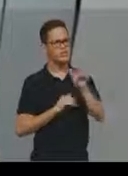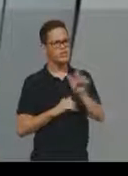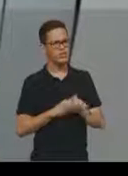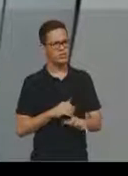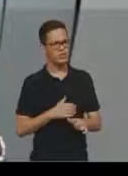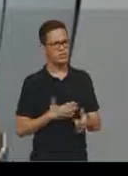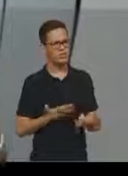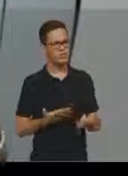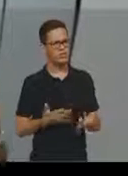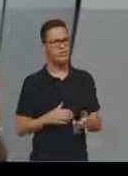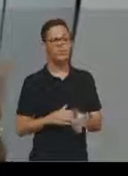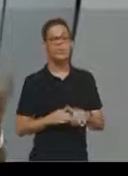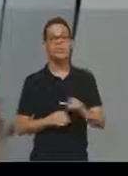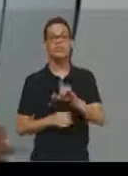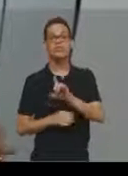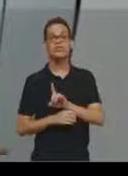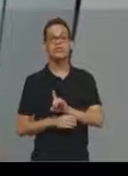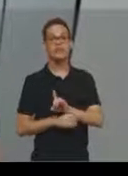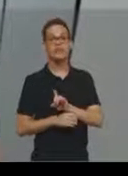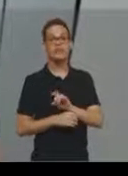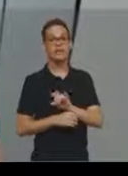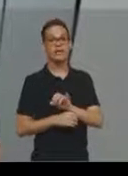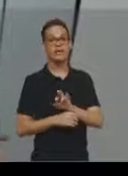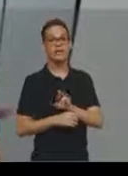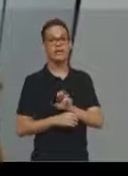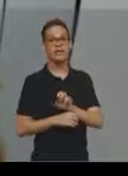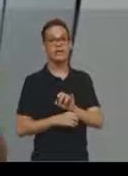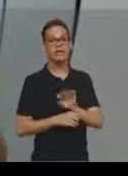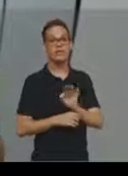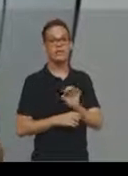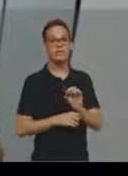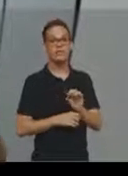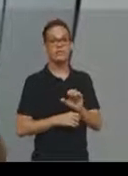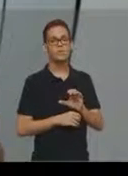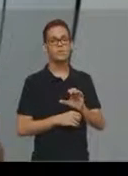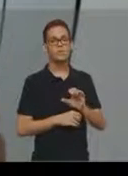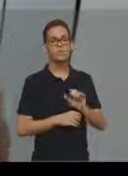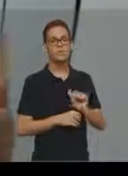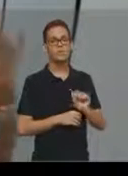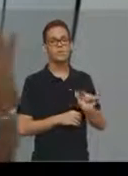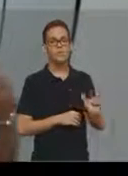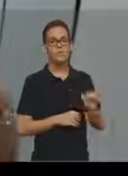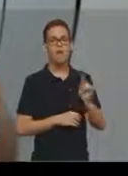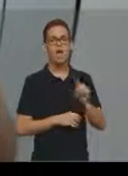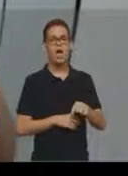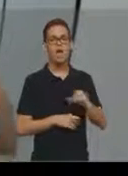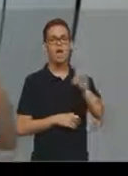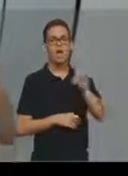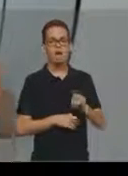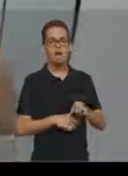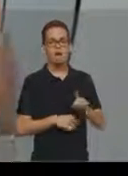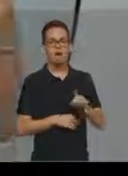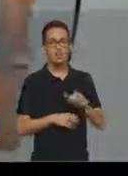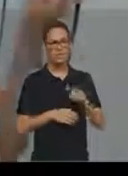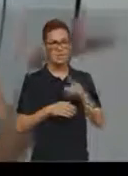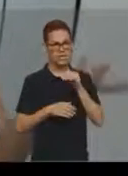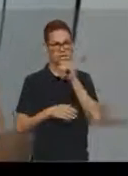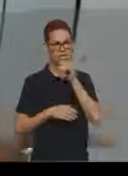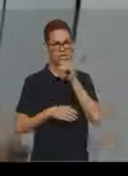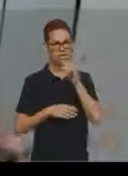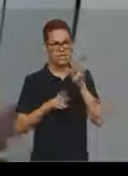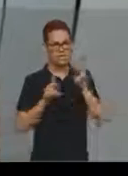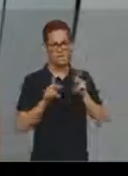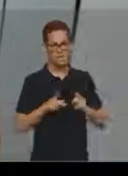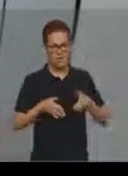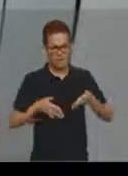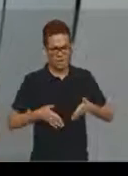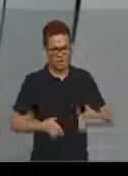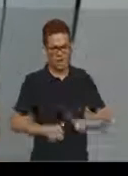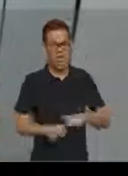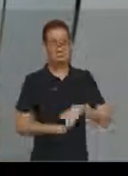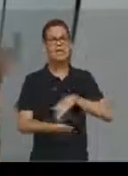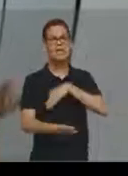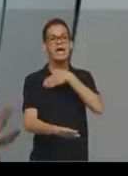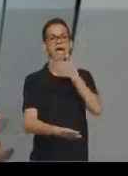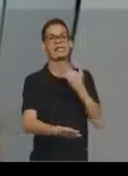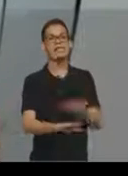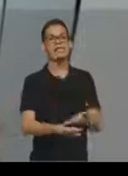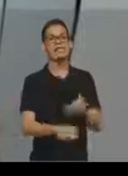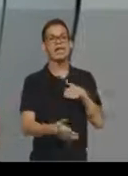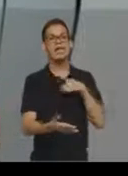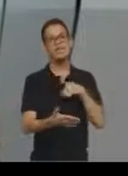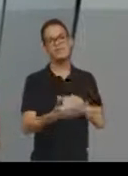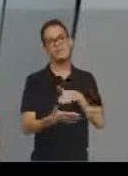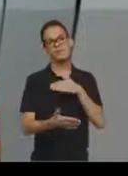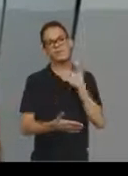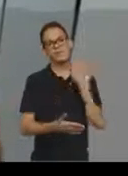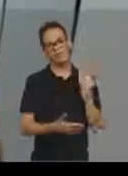A gente fala de direitos civis como todos aqueles direitos que acompanham o cidadão desde o nascimento, né, até a sua morte, ou seja, ao longo da sua